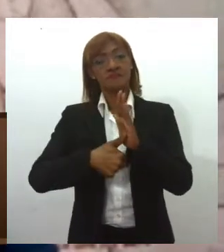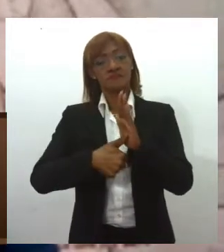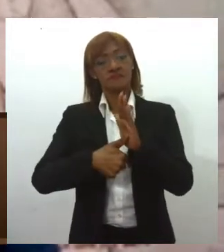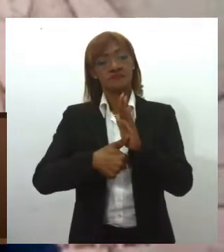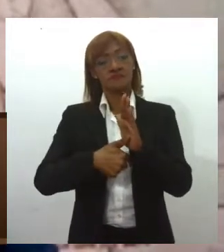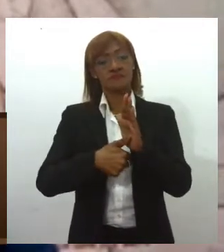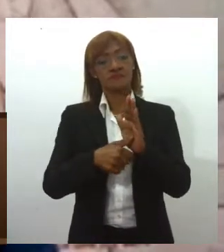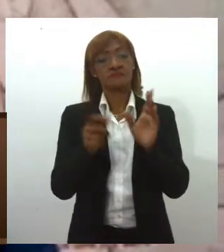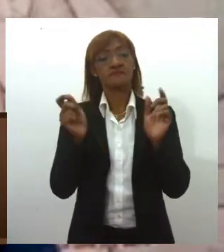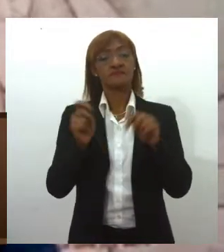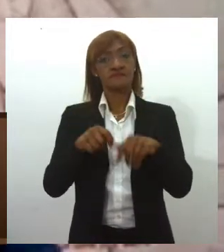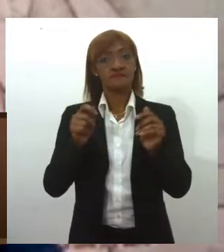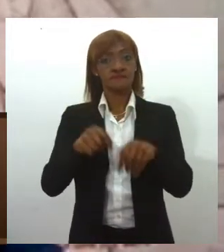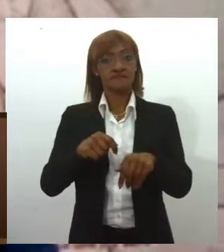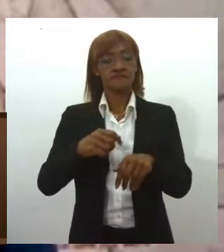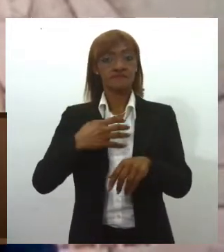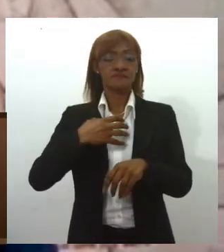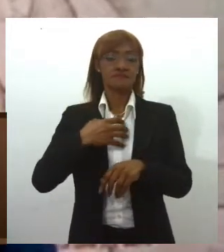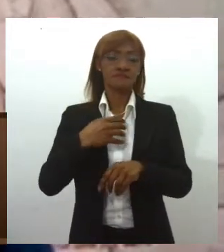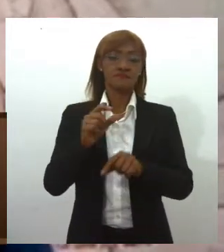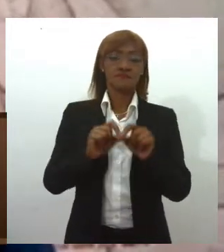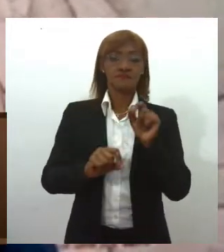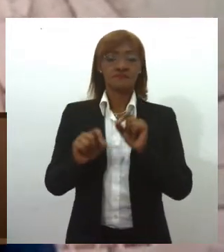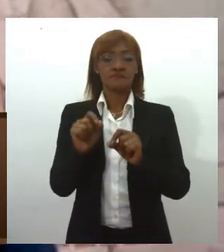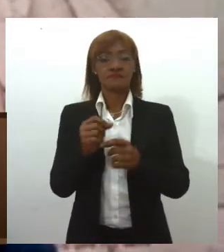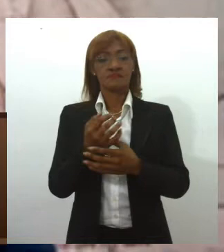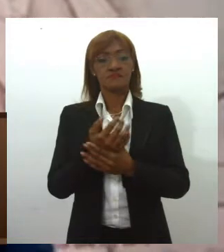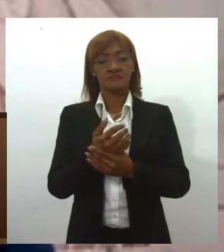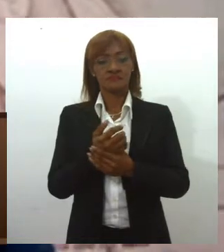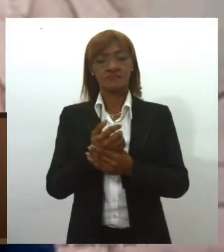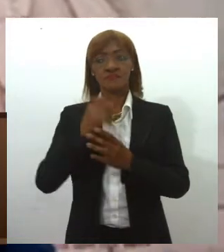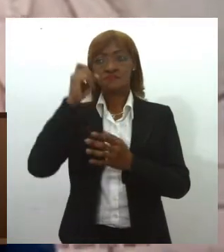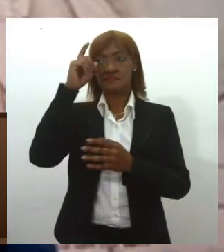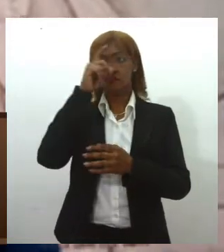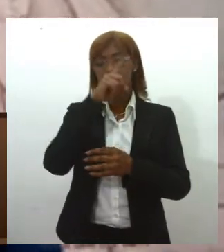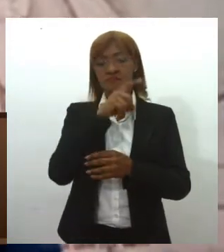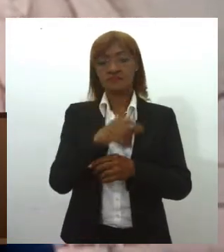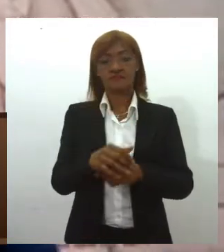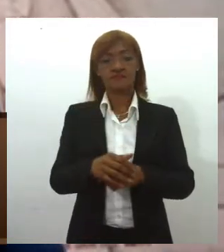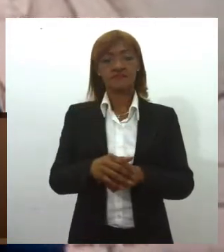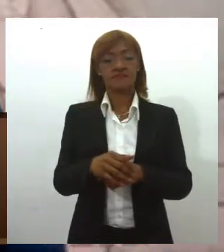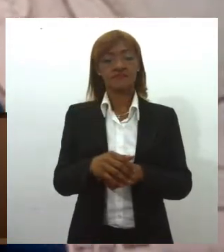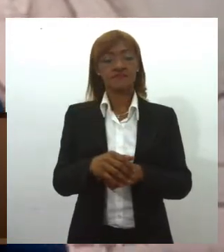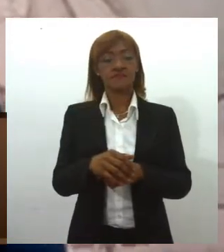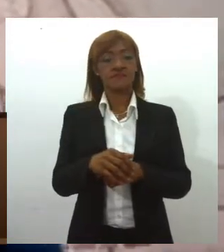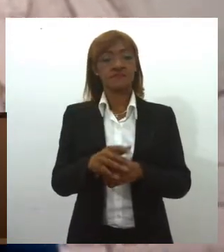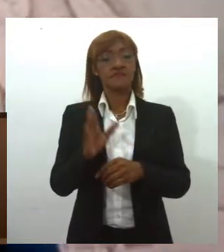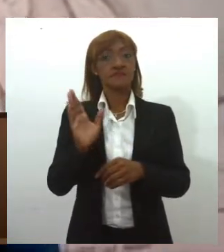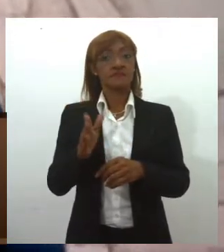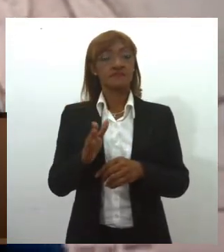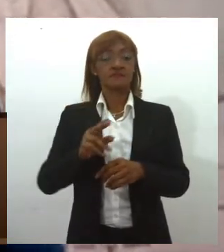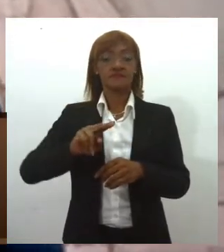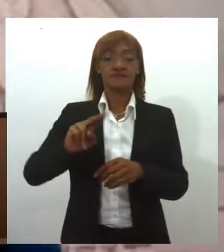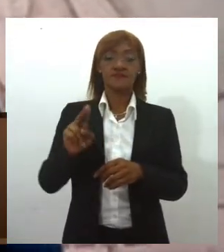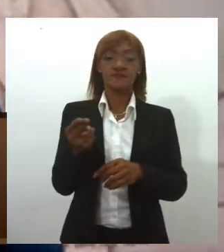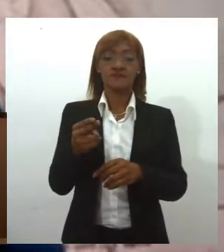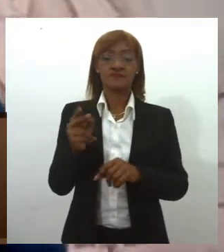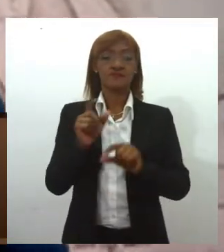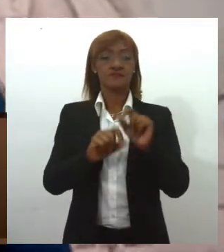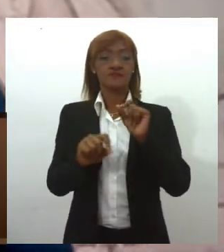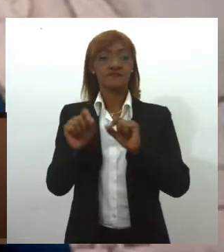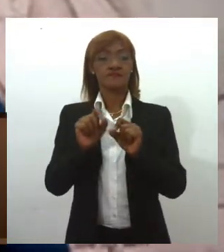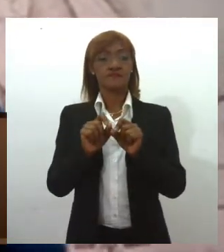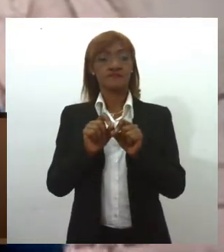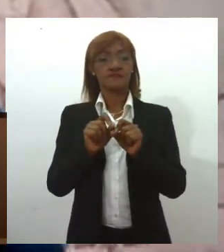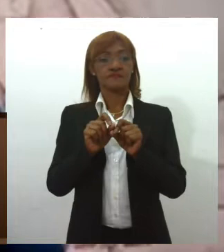esse pode ser um dos sintomas. Tá? Dificuldade para urinar, jato fraco, ou dificuldade de ou